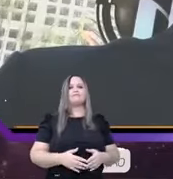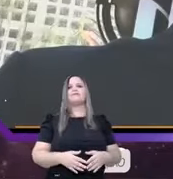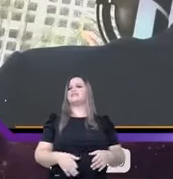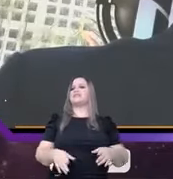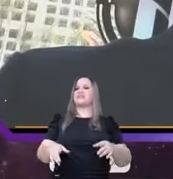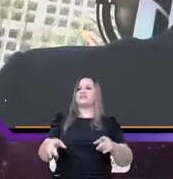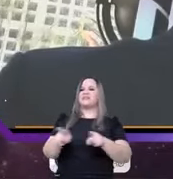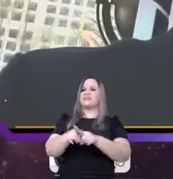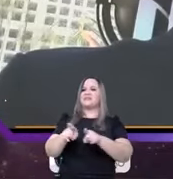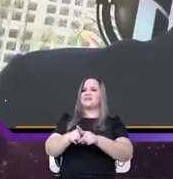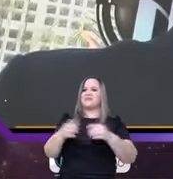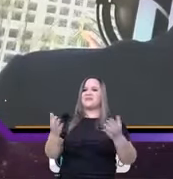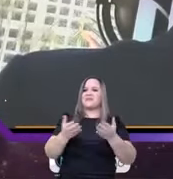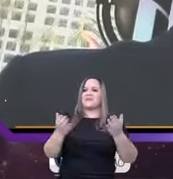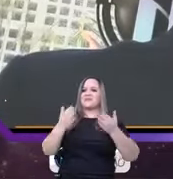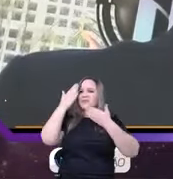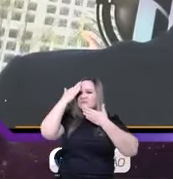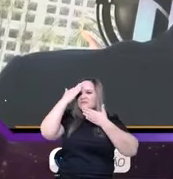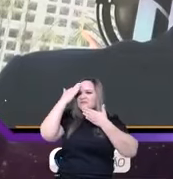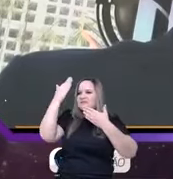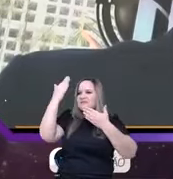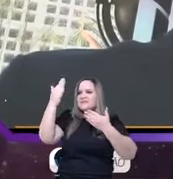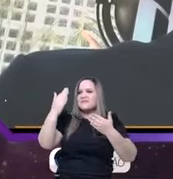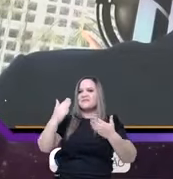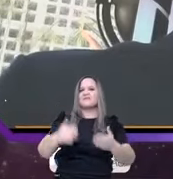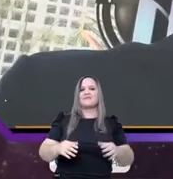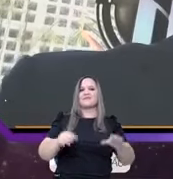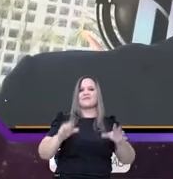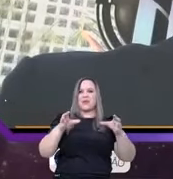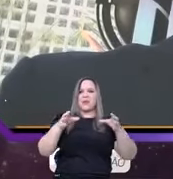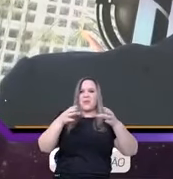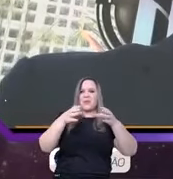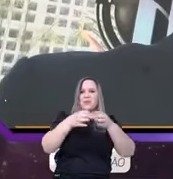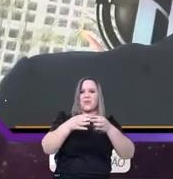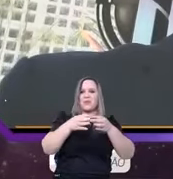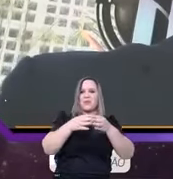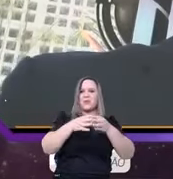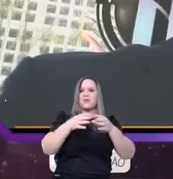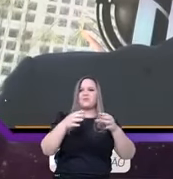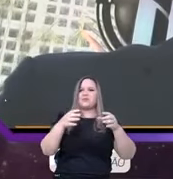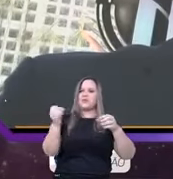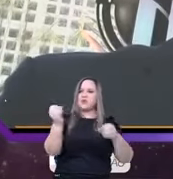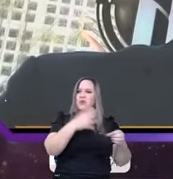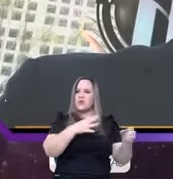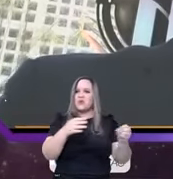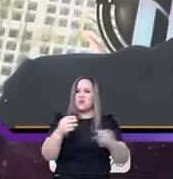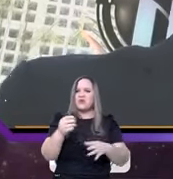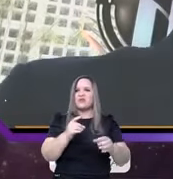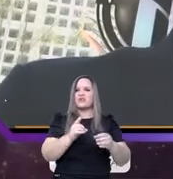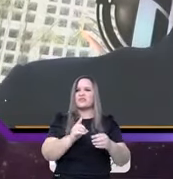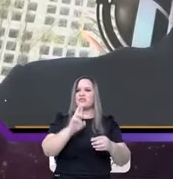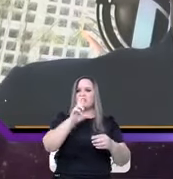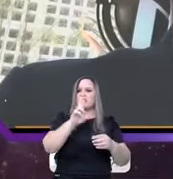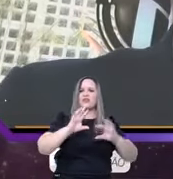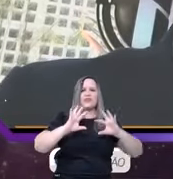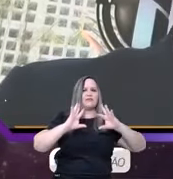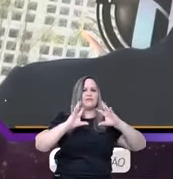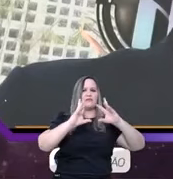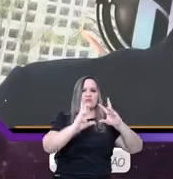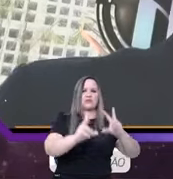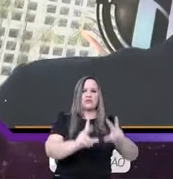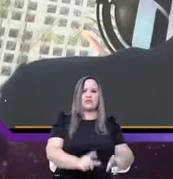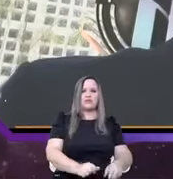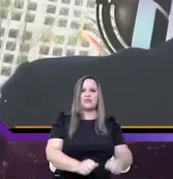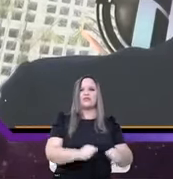deixar um registro aqui de agradecimento à equipe nossa do Núcleo de Inovação, à Diretoria-Geral, à Infra, à TI do Tribunal